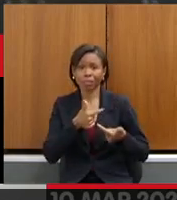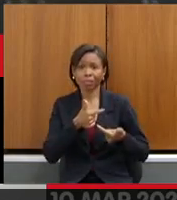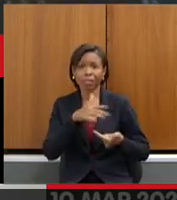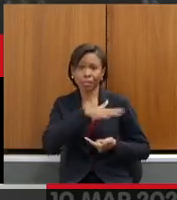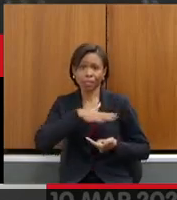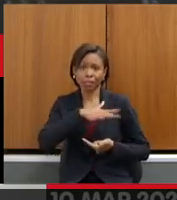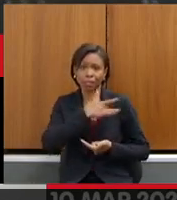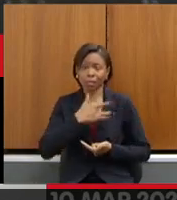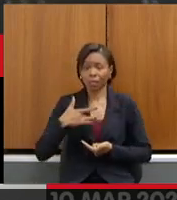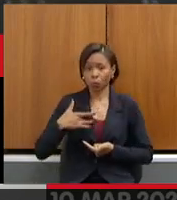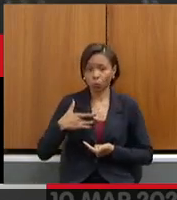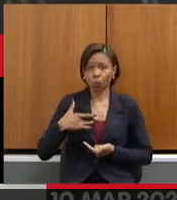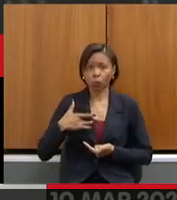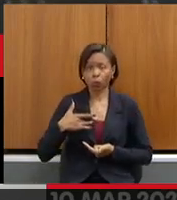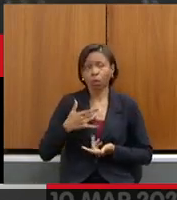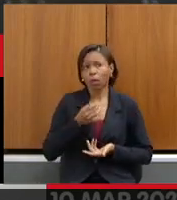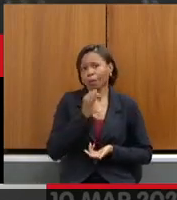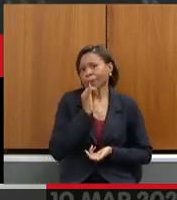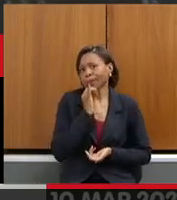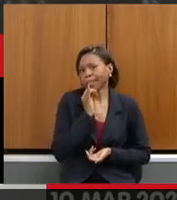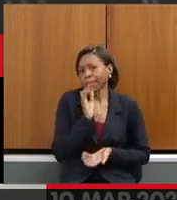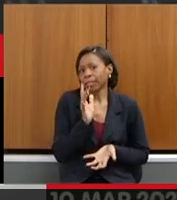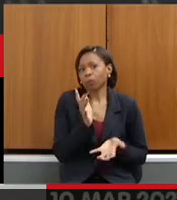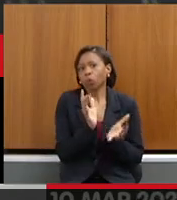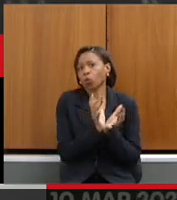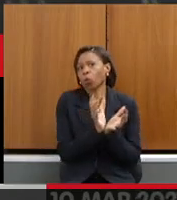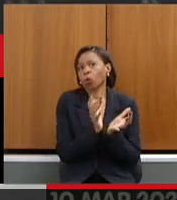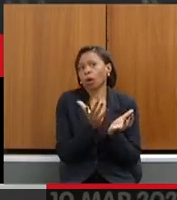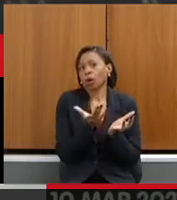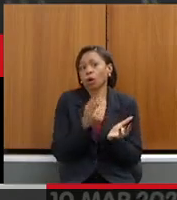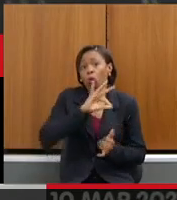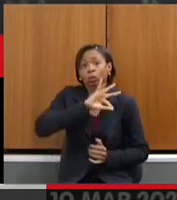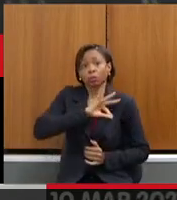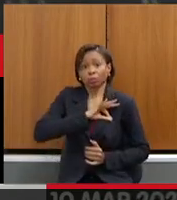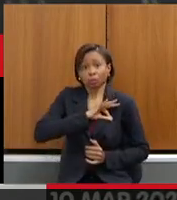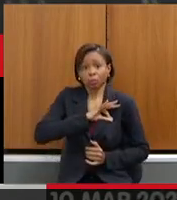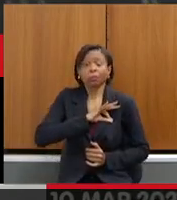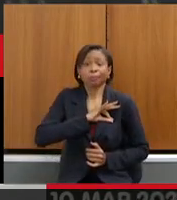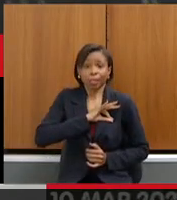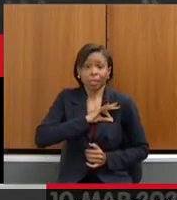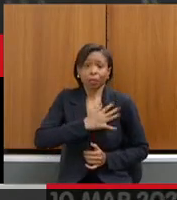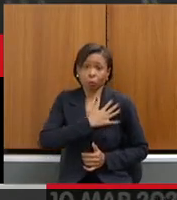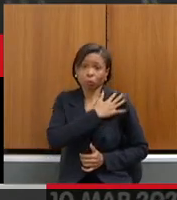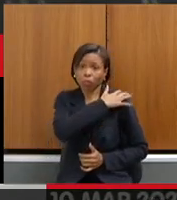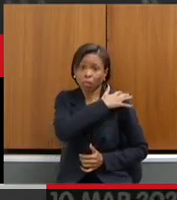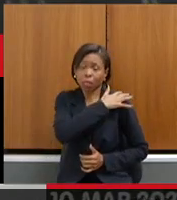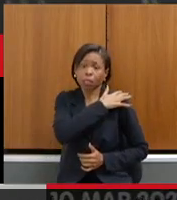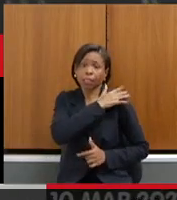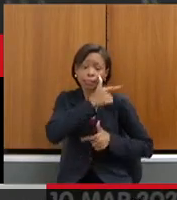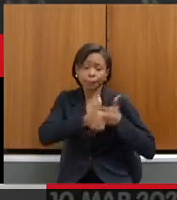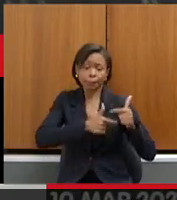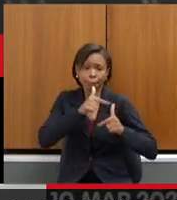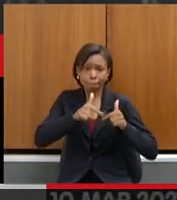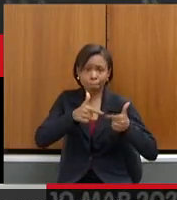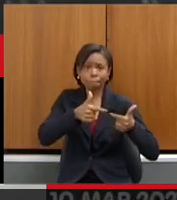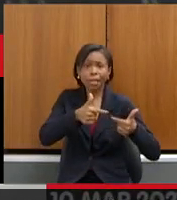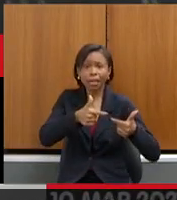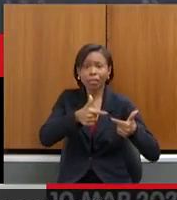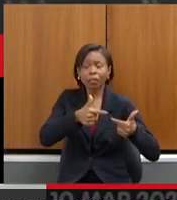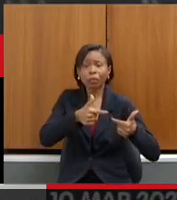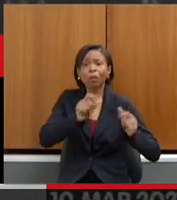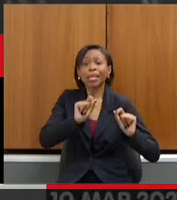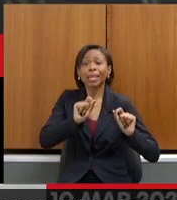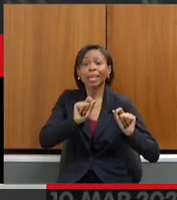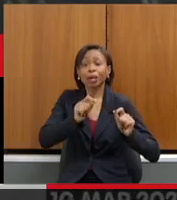dentre eles nós podemos citar aqui os militares que estão empenhados em ajudar na distribuição das